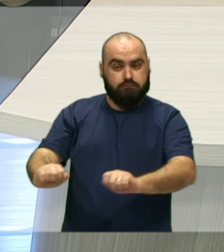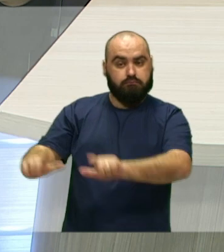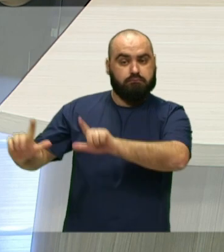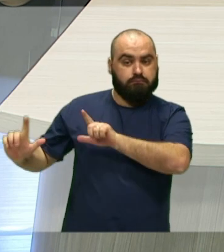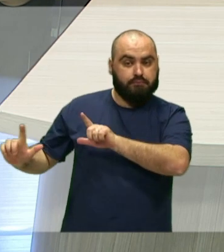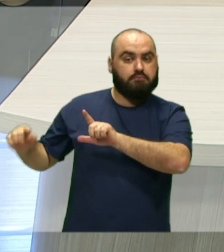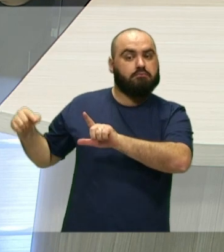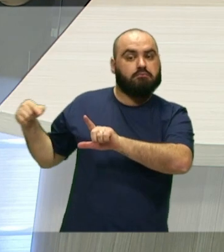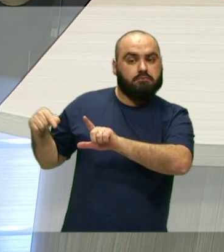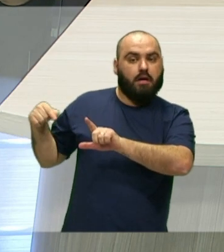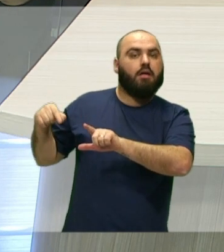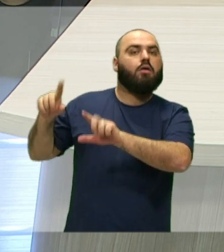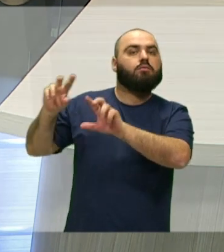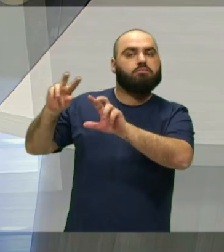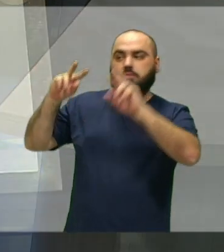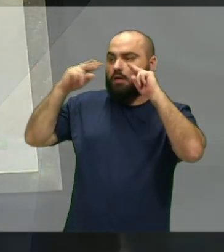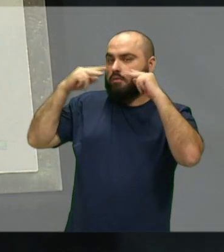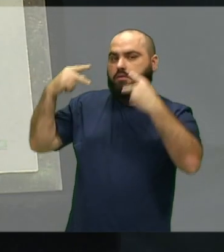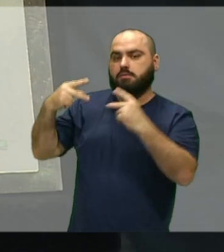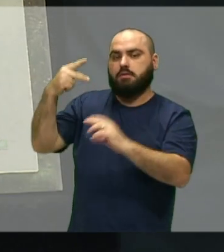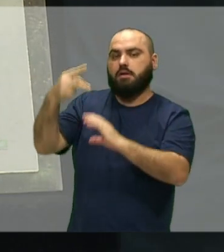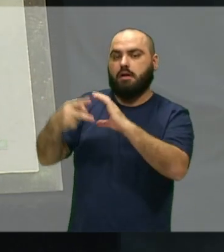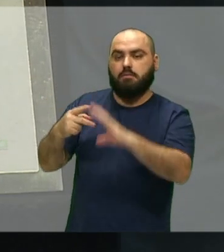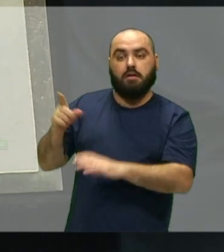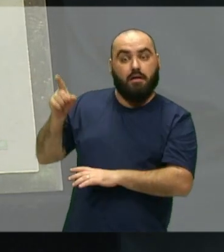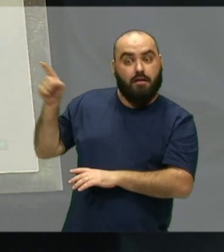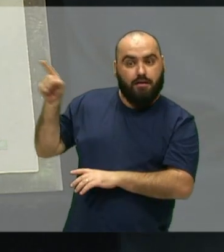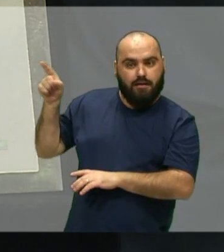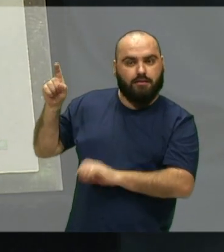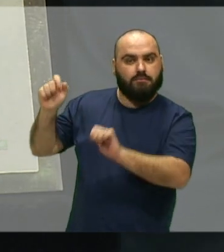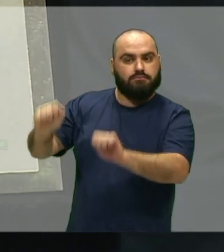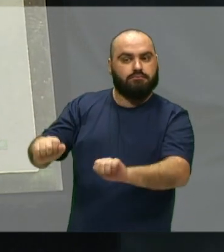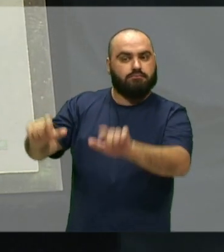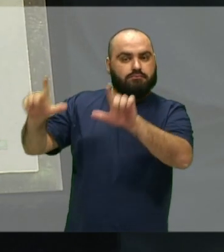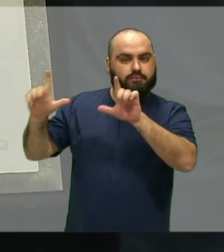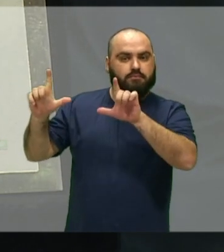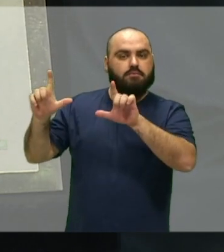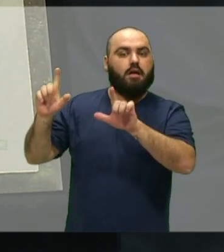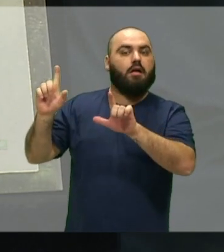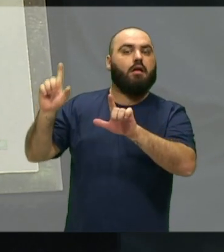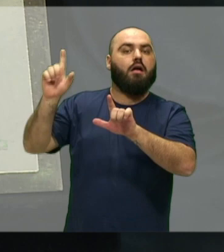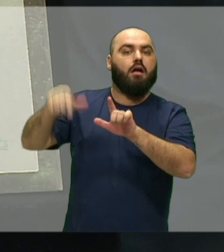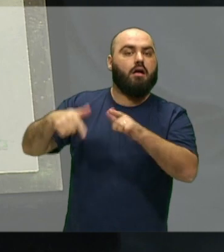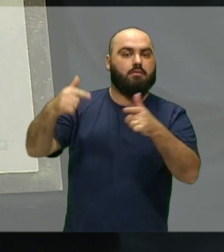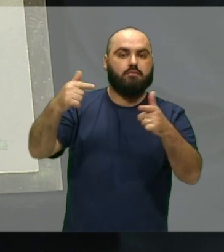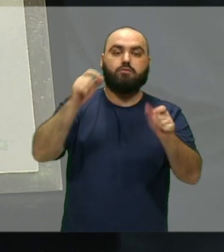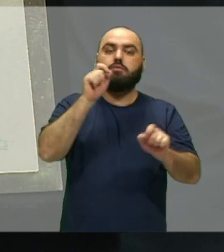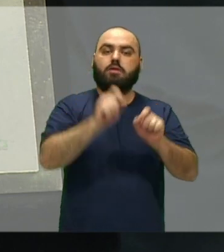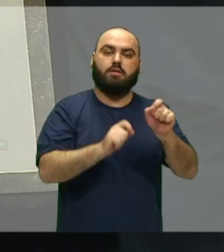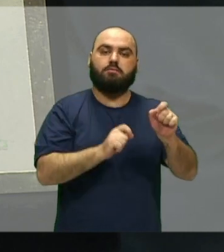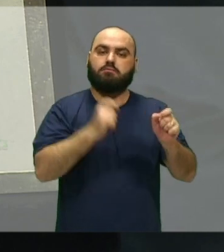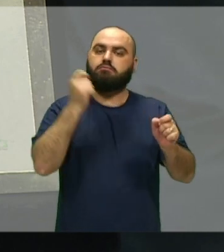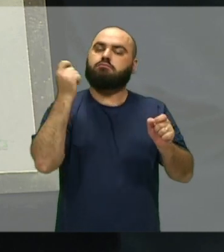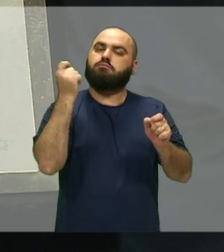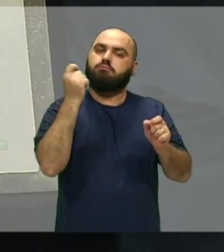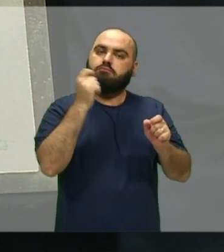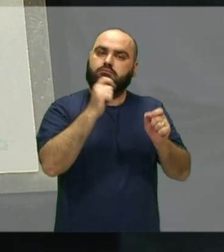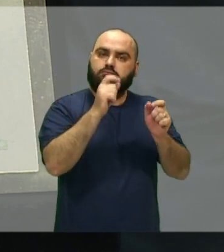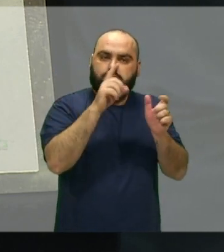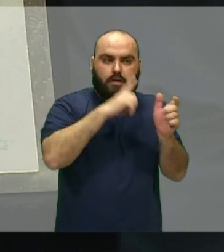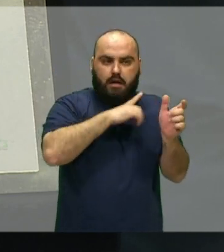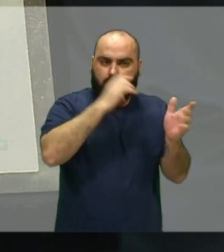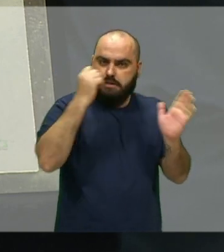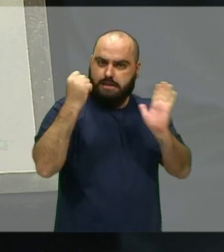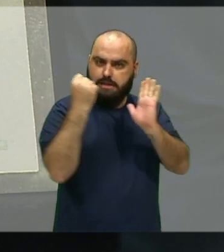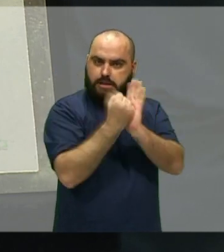da da câmara no concurso eh de vídeos mulher segura a tarefa de todos que rendeu ao legislativo selo